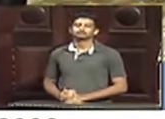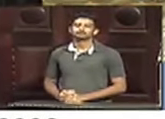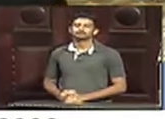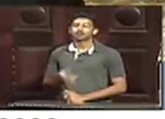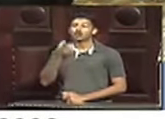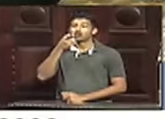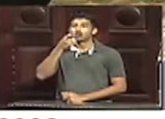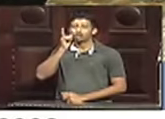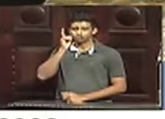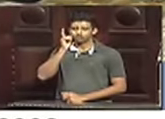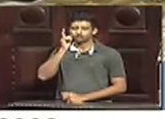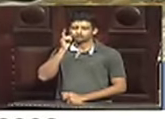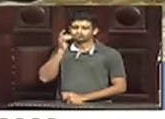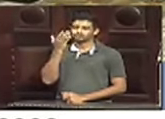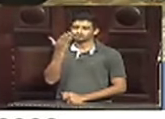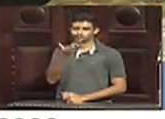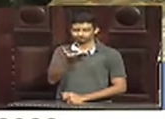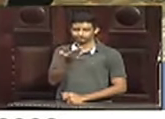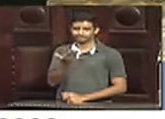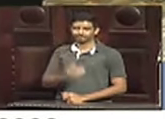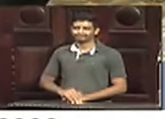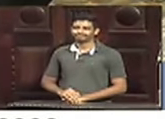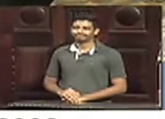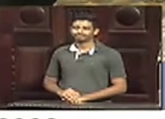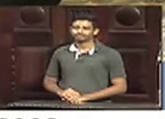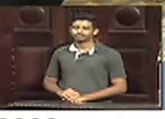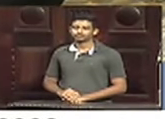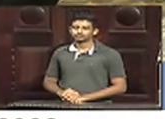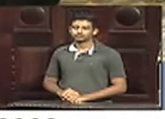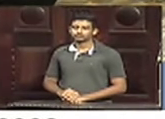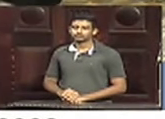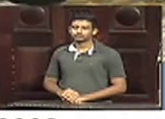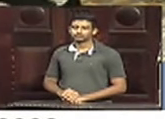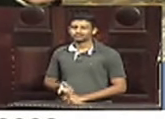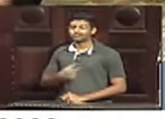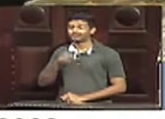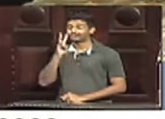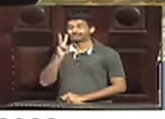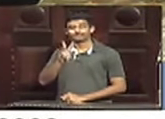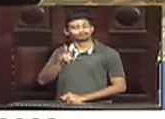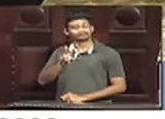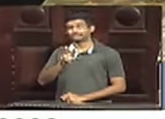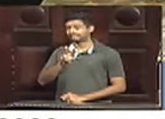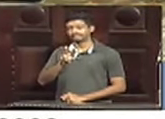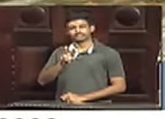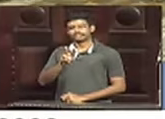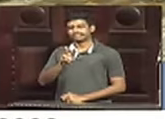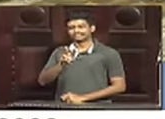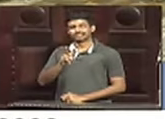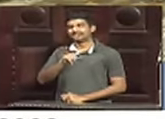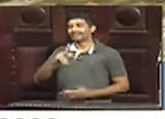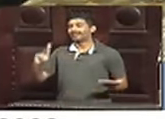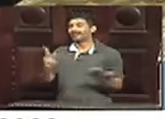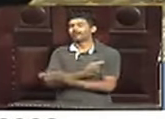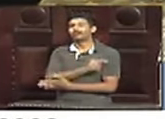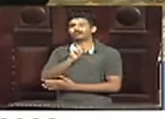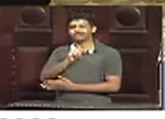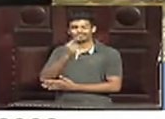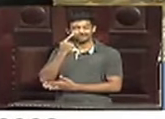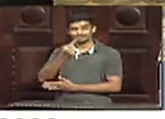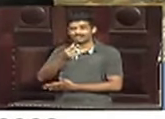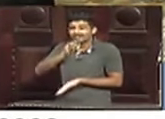Ontem, nós vimos ali a consequência das políticas de